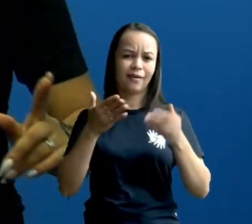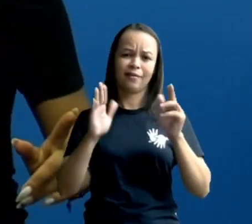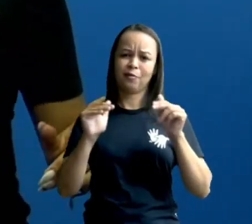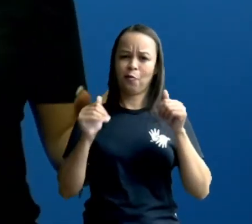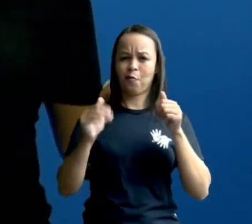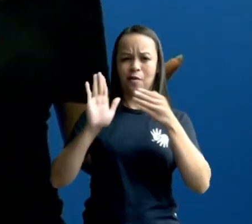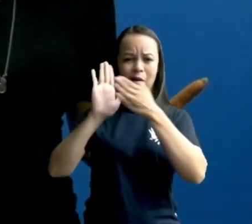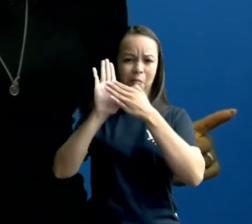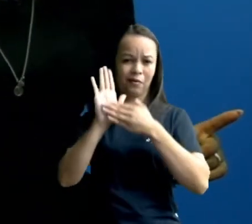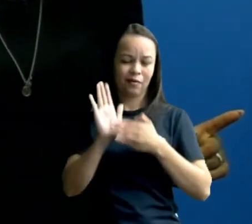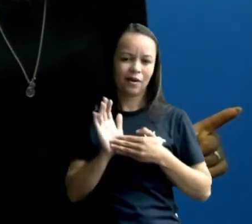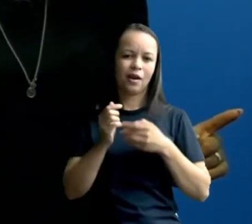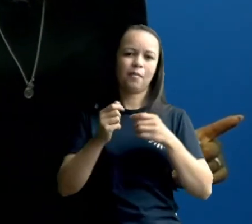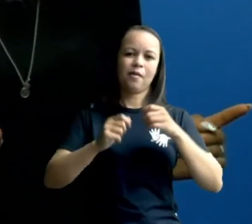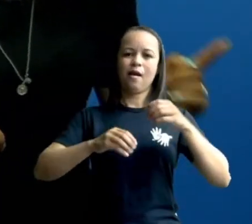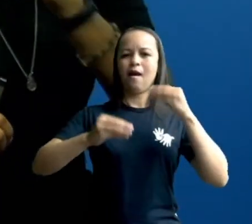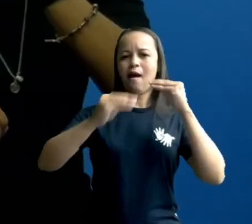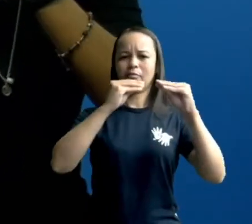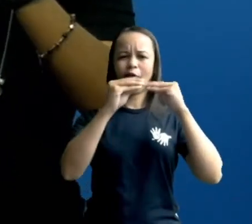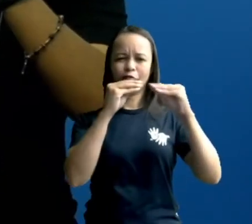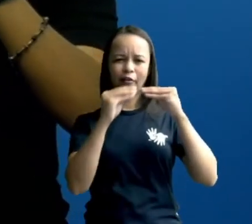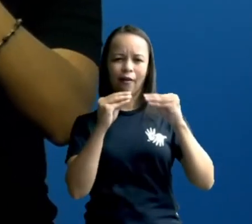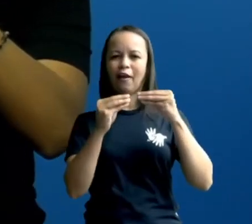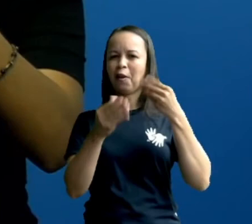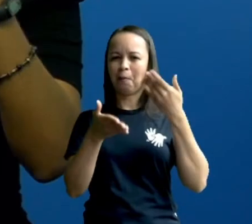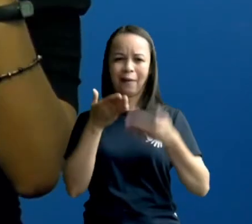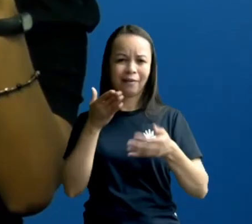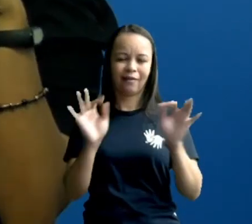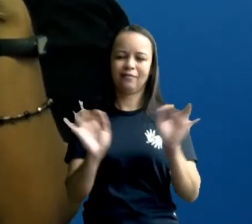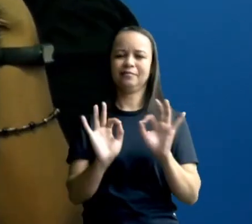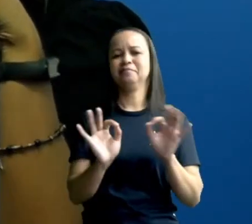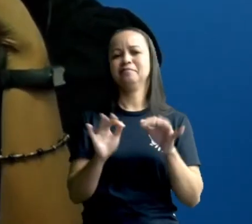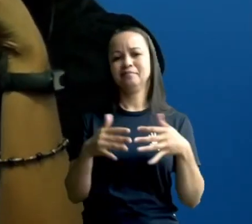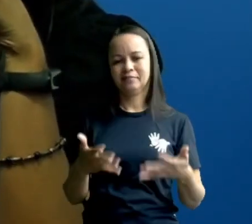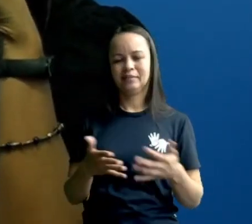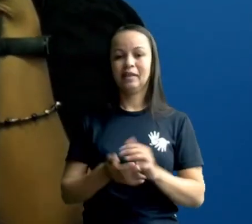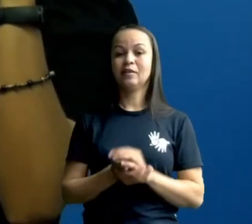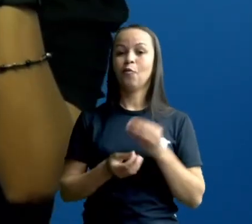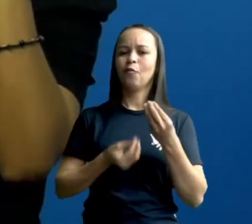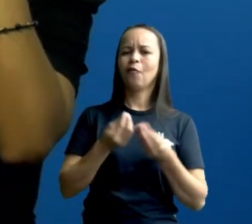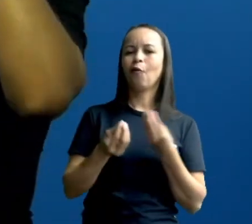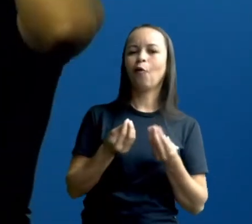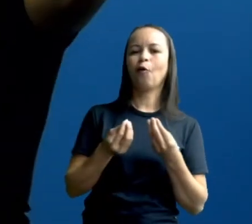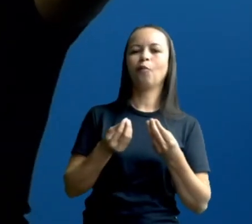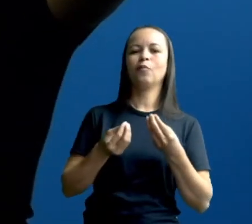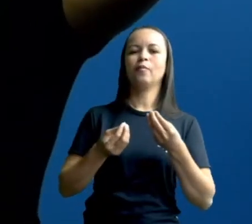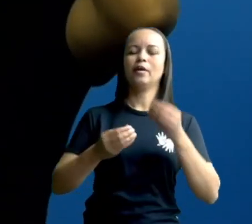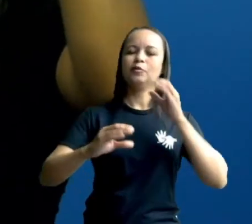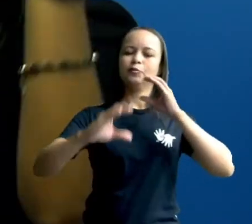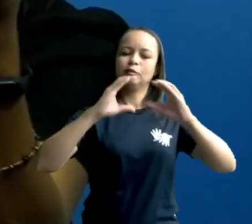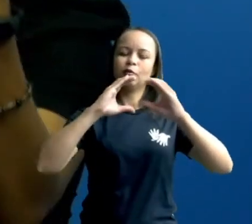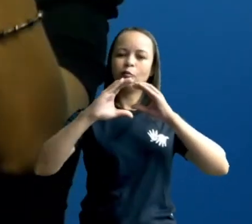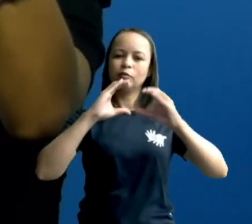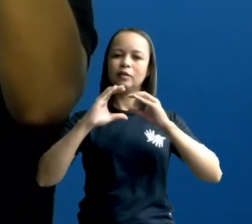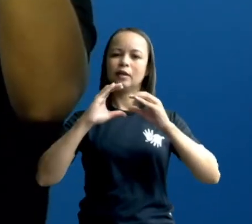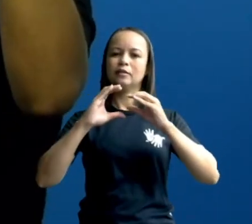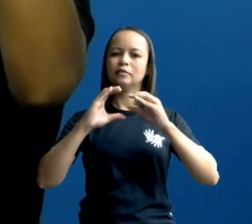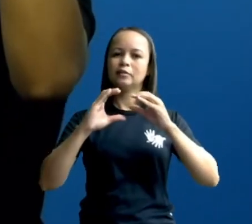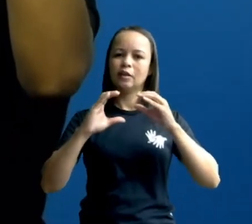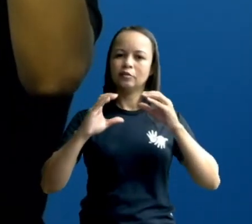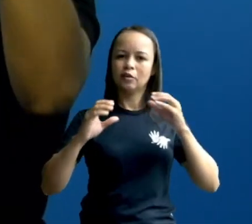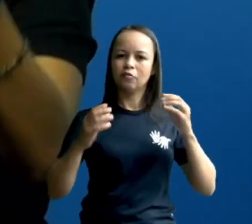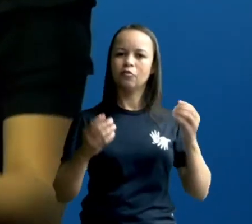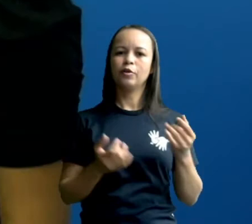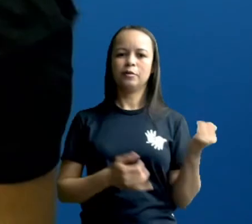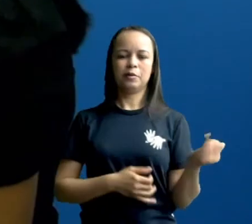programa, em não perder aquela novela. Olha aí, como um meio de comunicação tomou